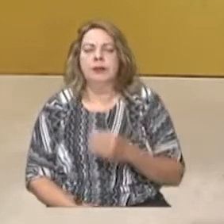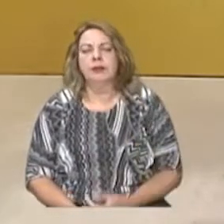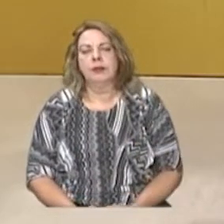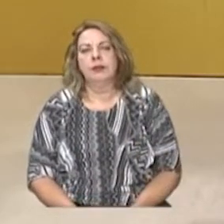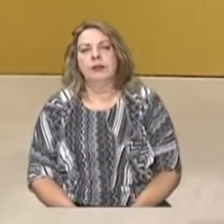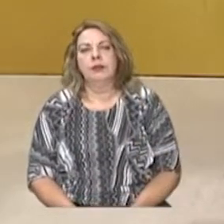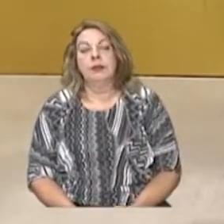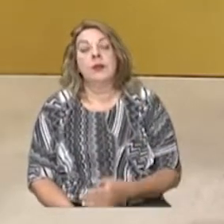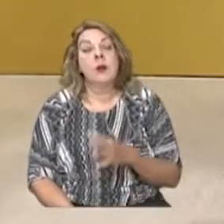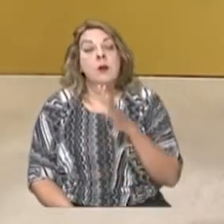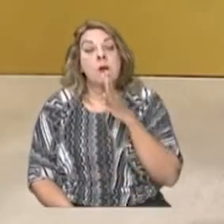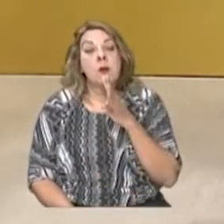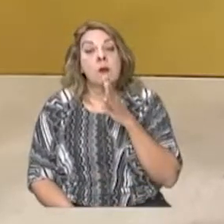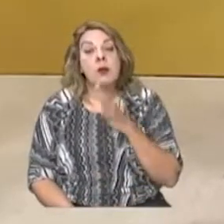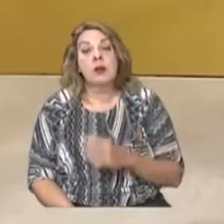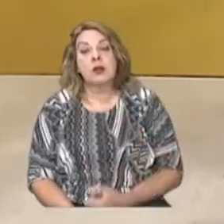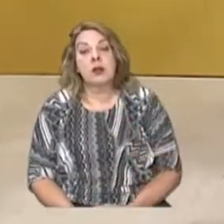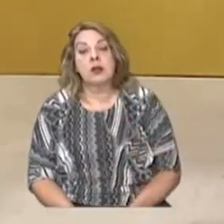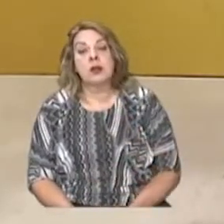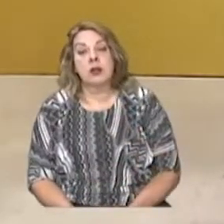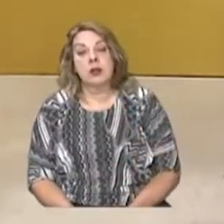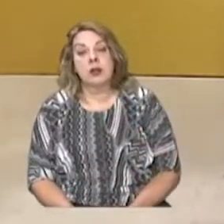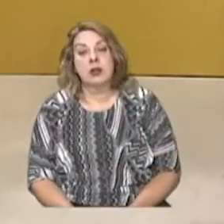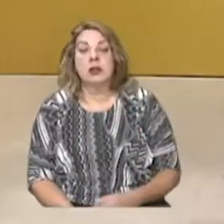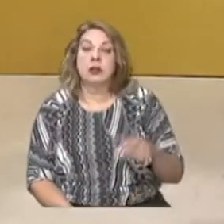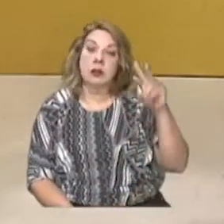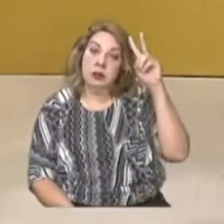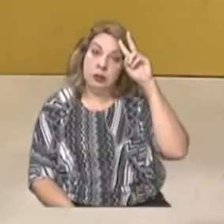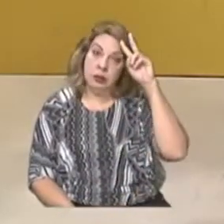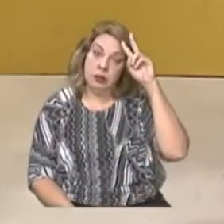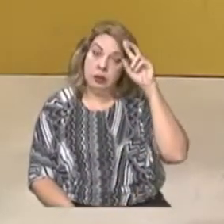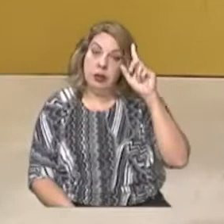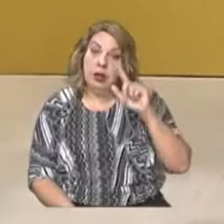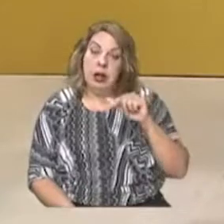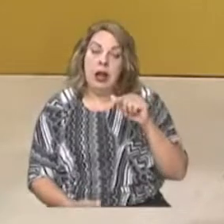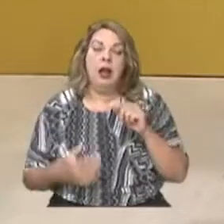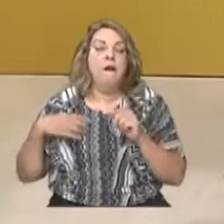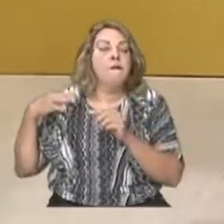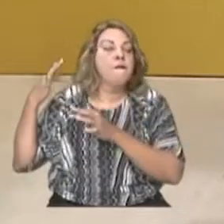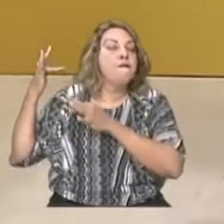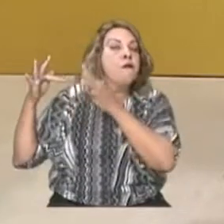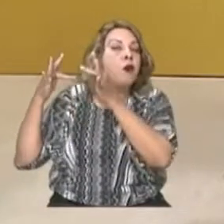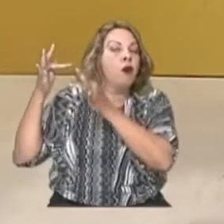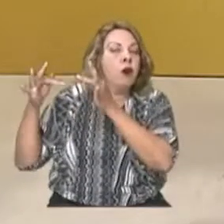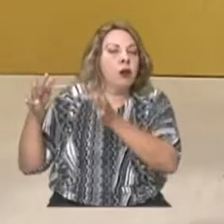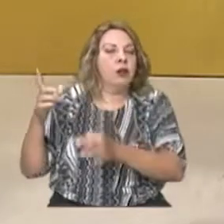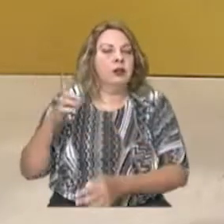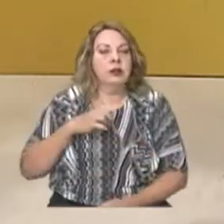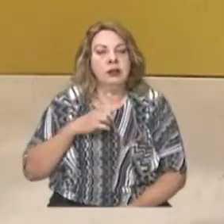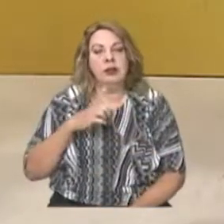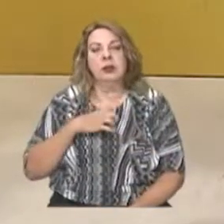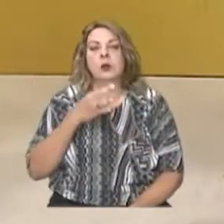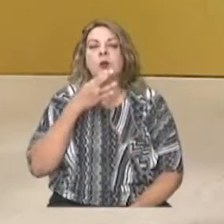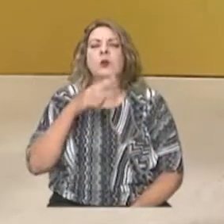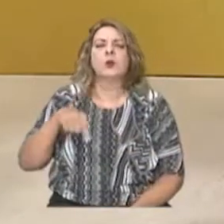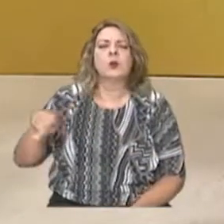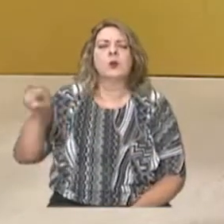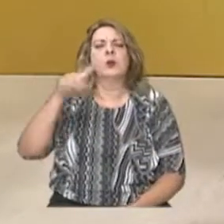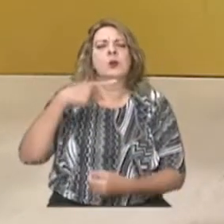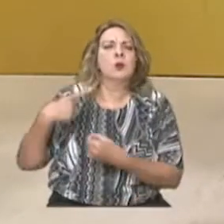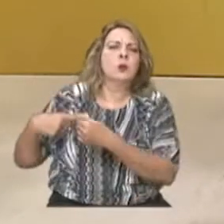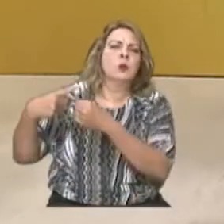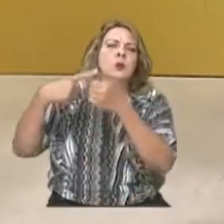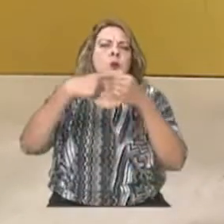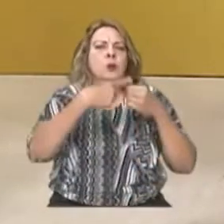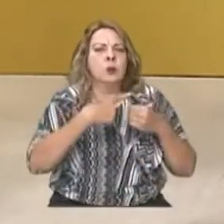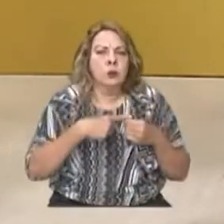também, conhecida como Amanhã, é o Dia do Folclore, e passear pela cultura dos municípios dos contemplados da